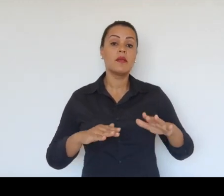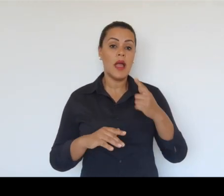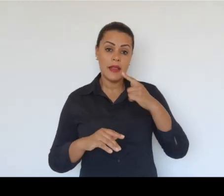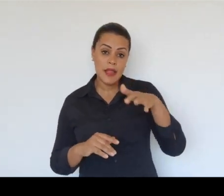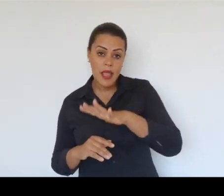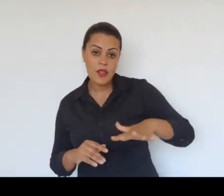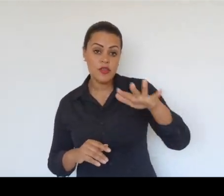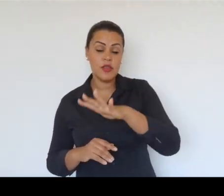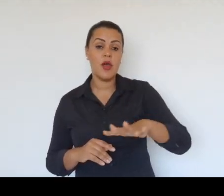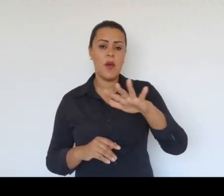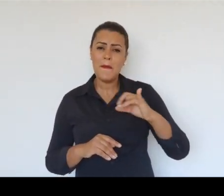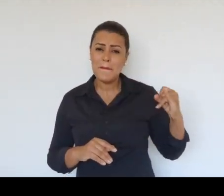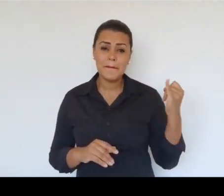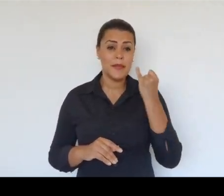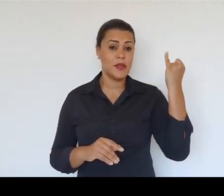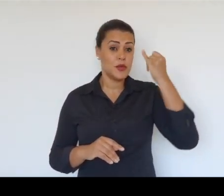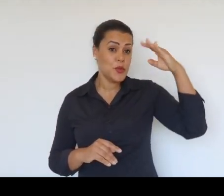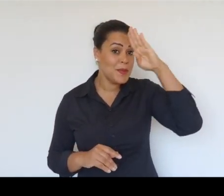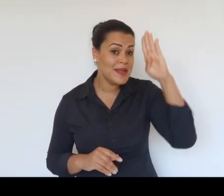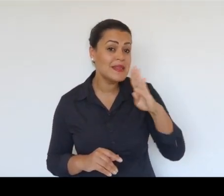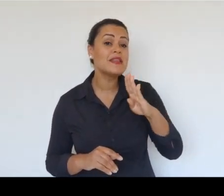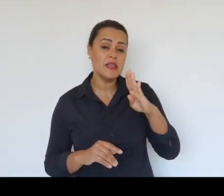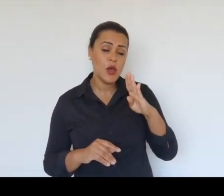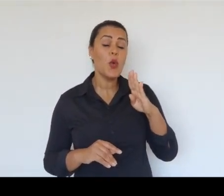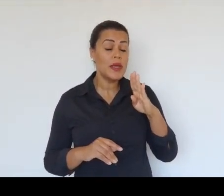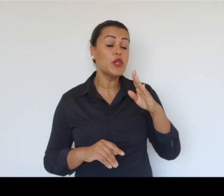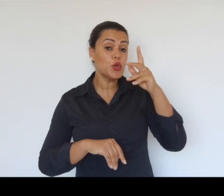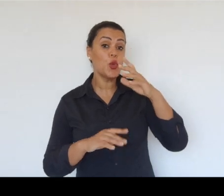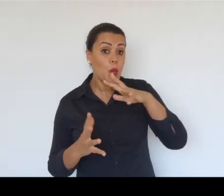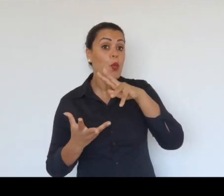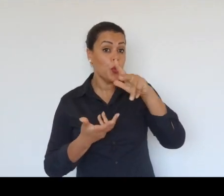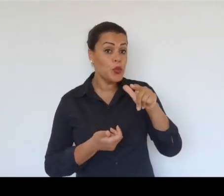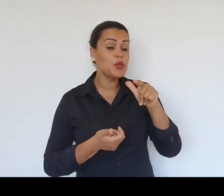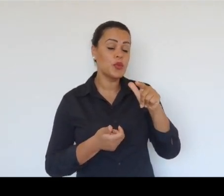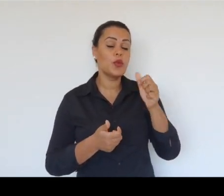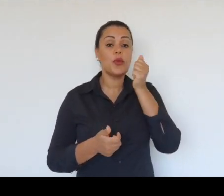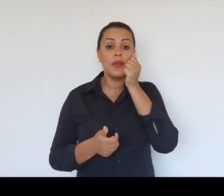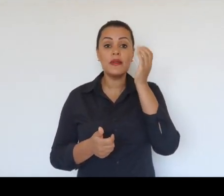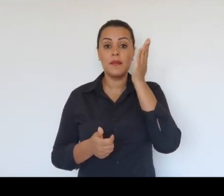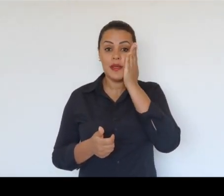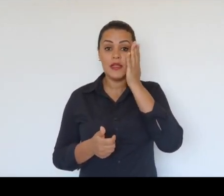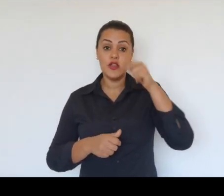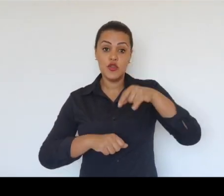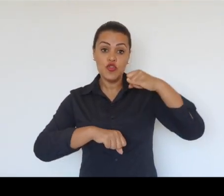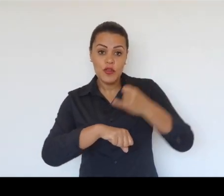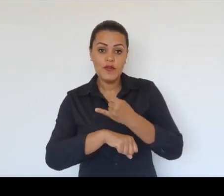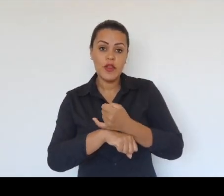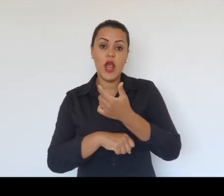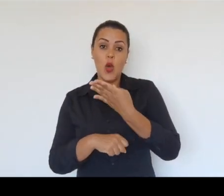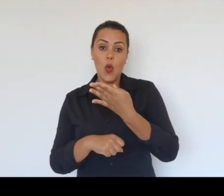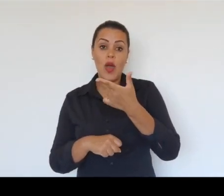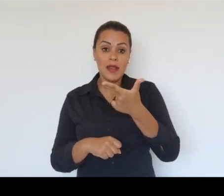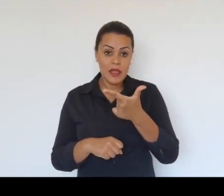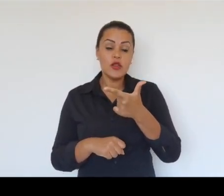Esta região é uma das mais importantes do Brasil e talvez do mundo em relação à presença de sambaquis. Joinville abriga cerca de